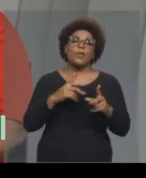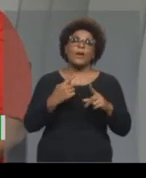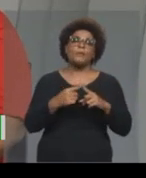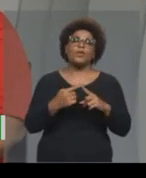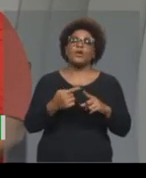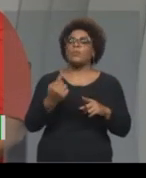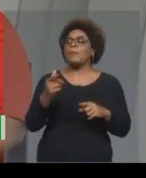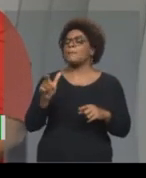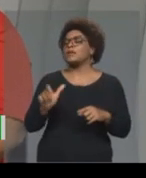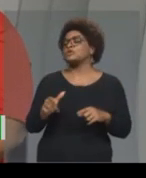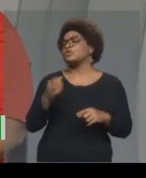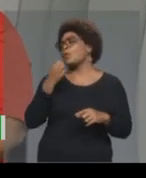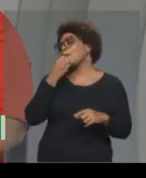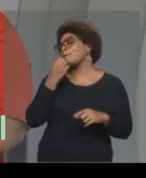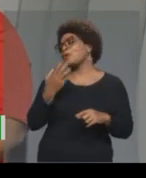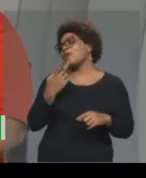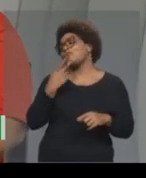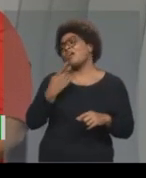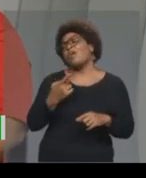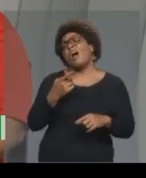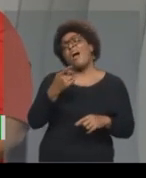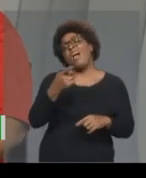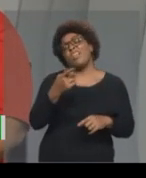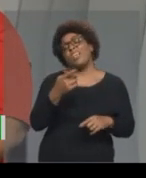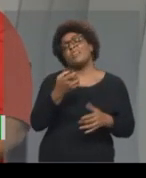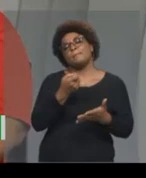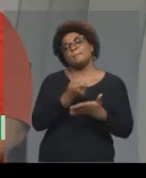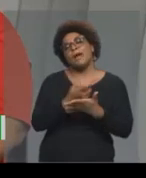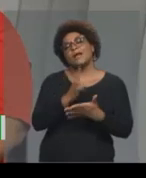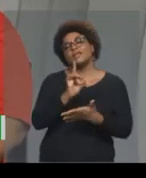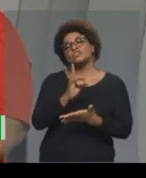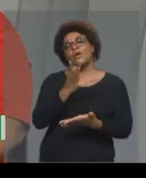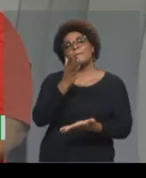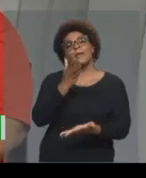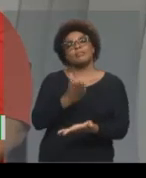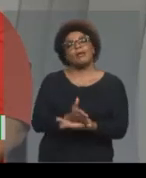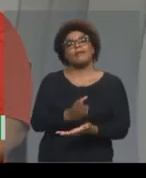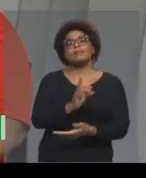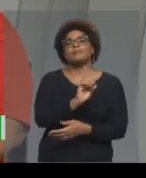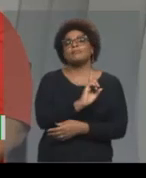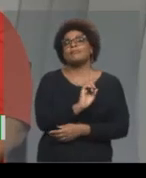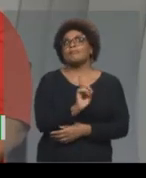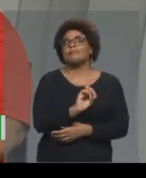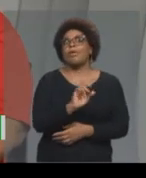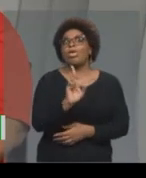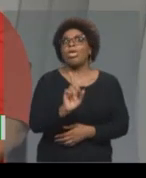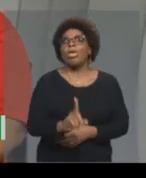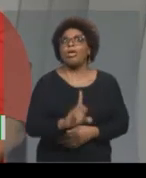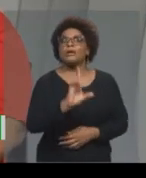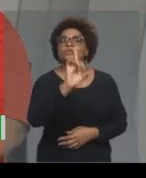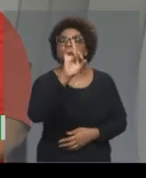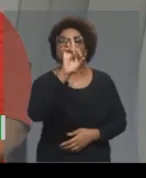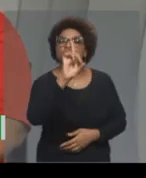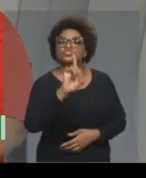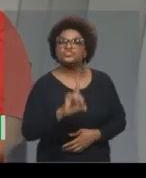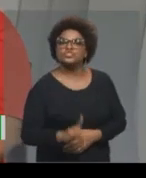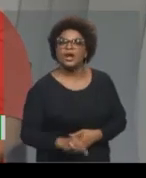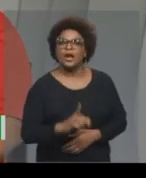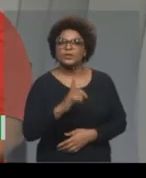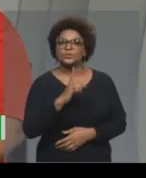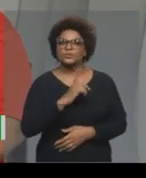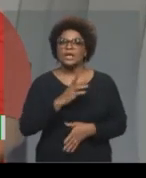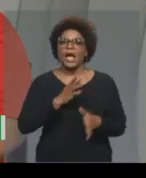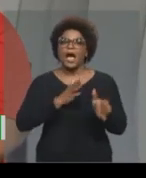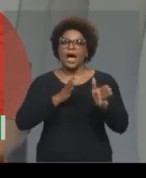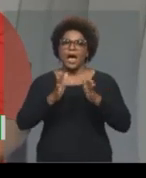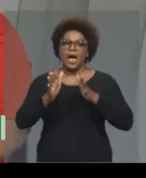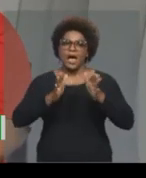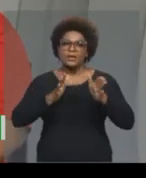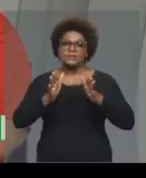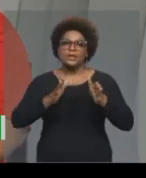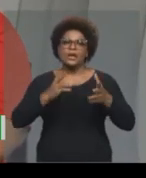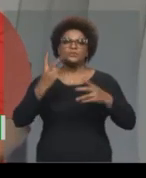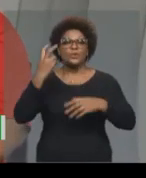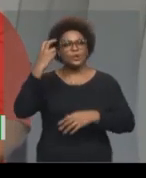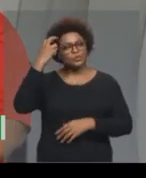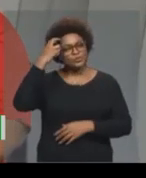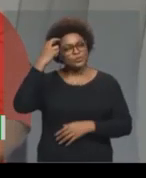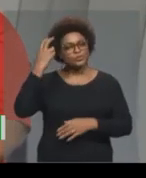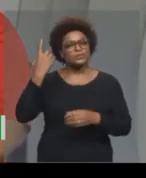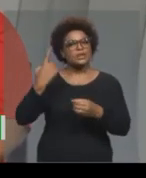falou, vamos dar meia para eles. Não, isso é porque é um direito de vocês sim ter acesso à cultura na